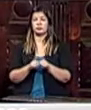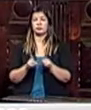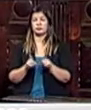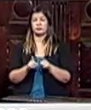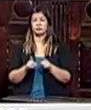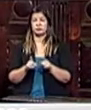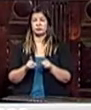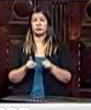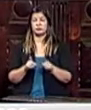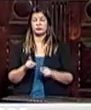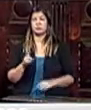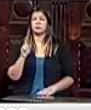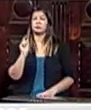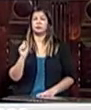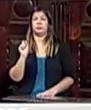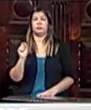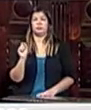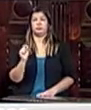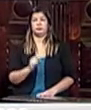que,